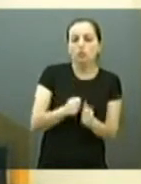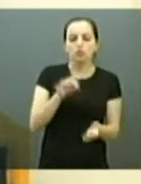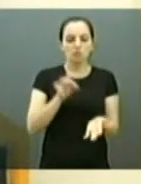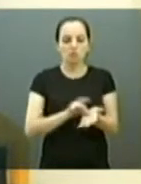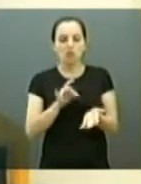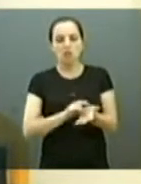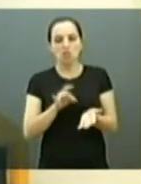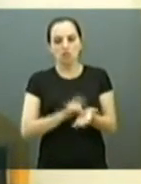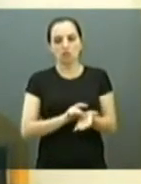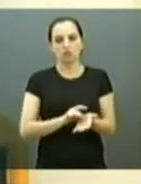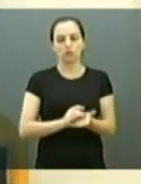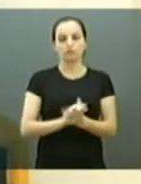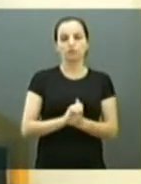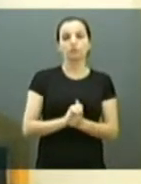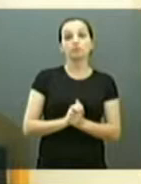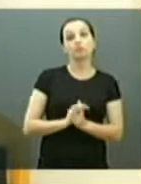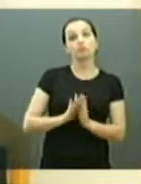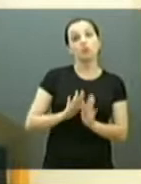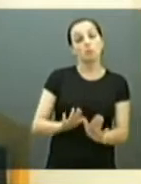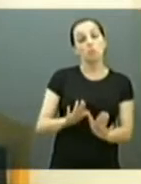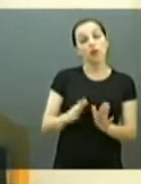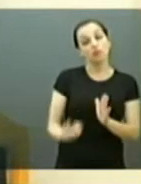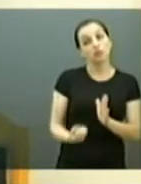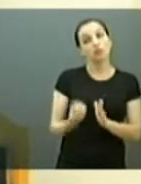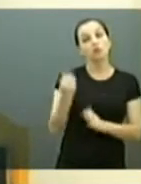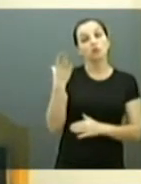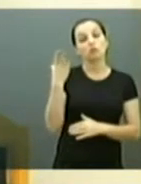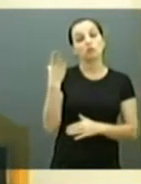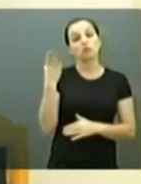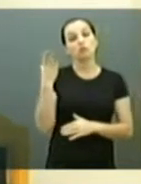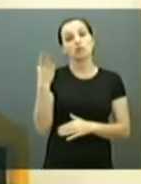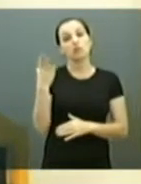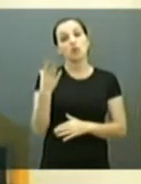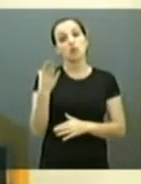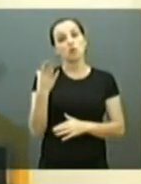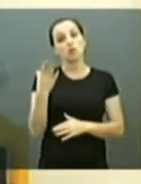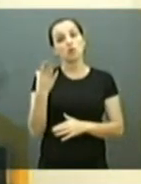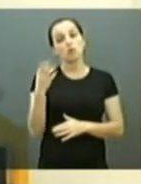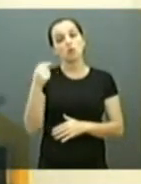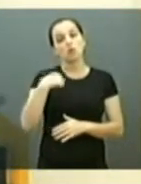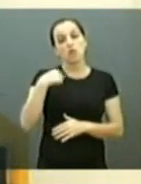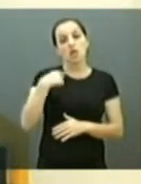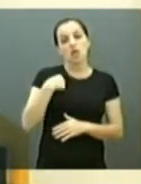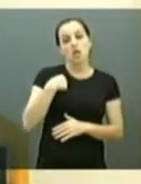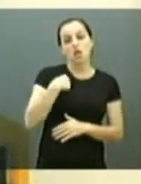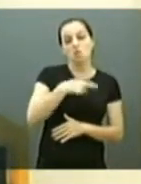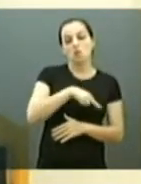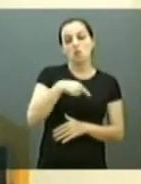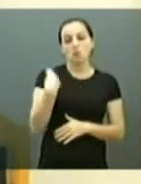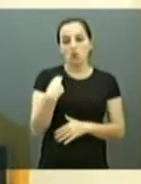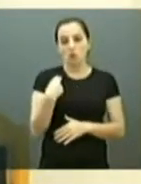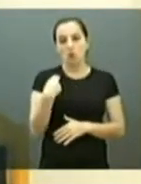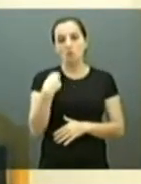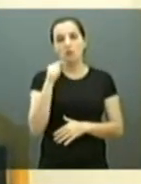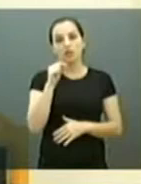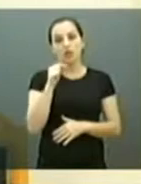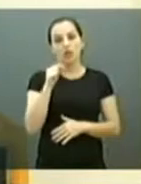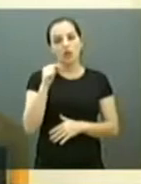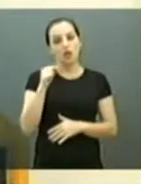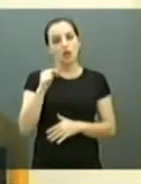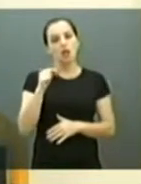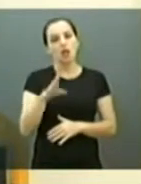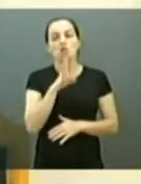lê. Porém, ocorreu um incidente aqui na sexta-feira, que eu fui citado, já é de conhecimento de